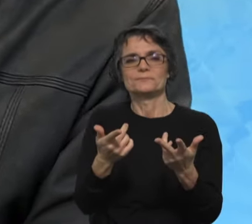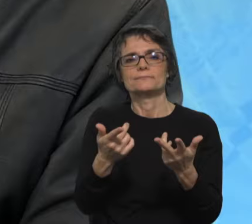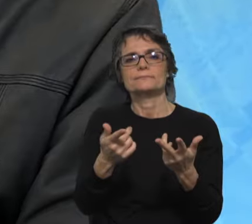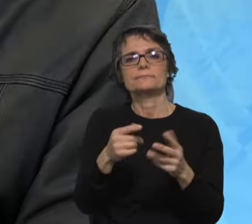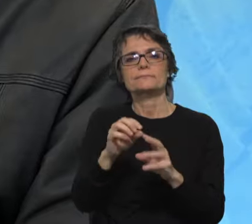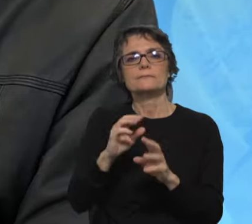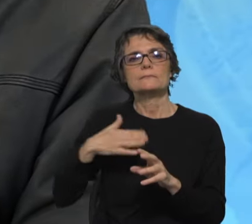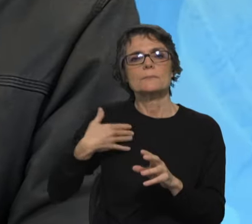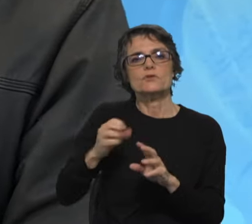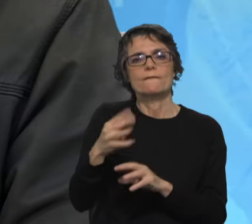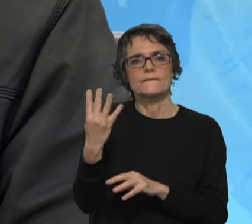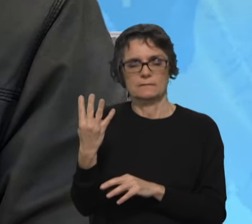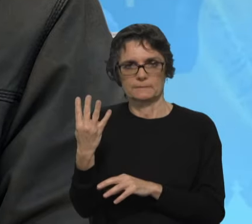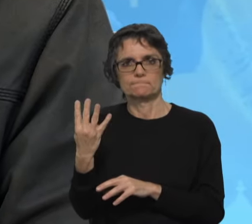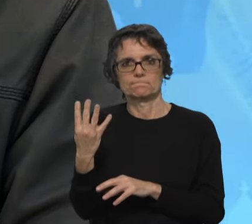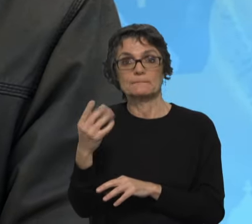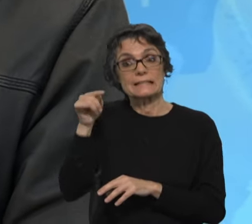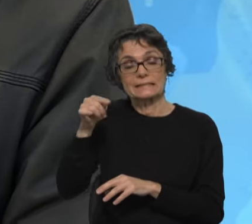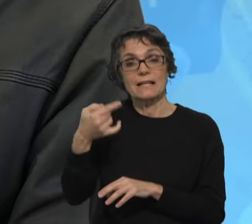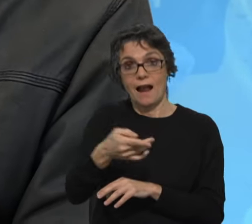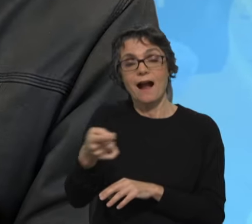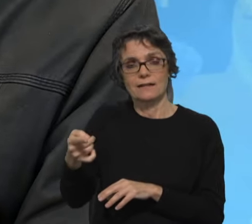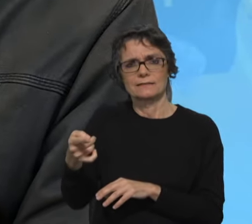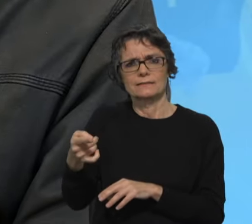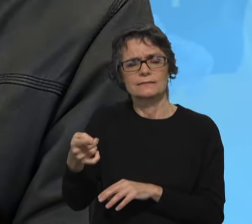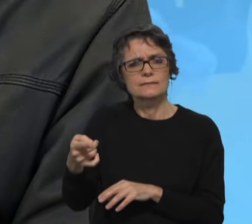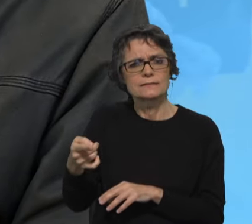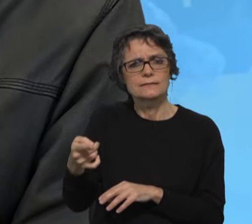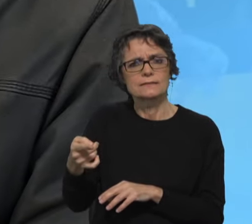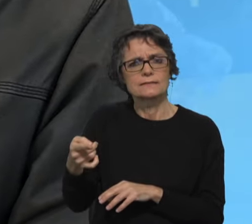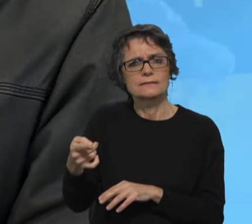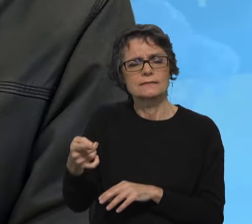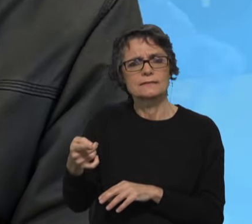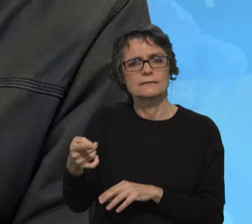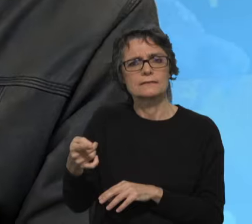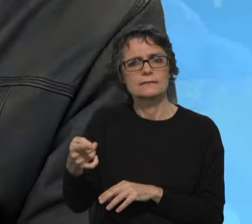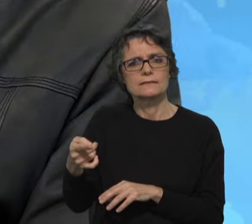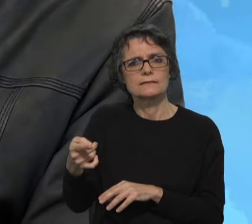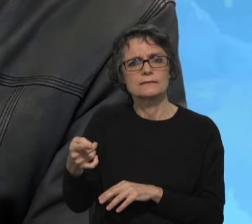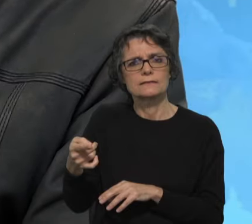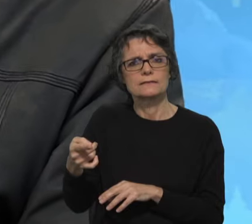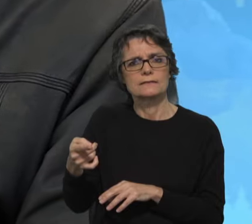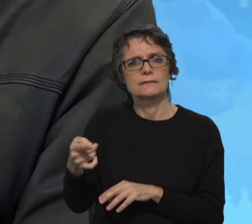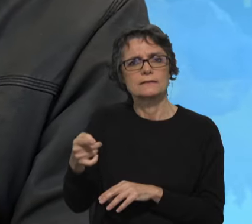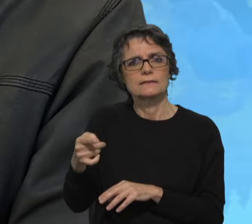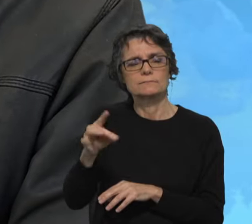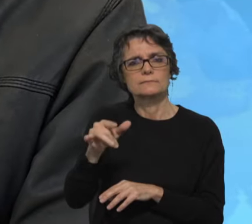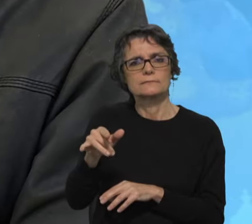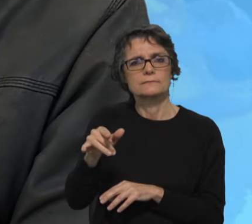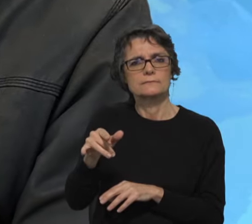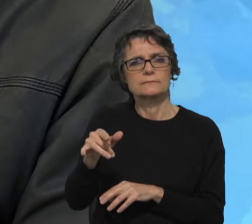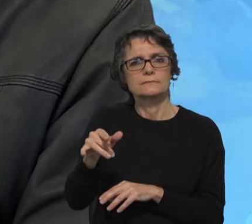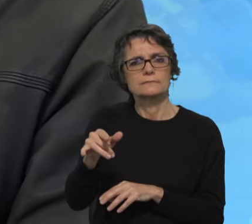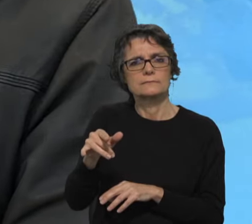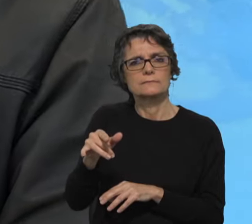misericórdias em que ainda se faz a seia dos toos e e e e e e e em segura a a c dos